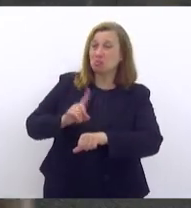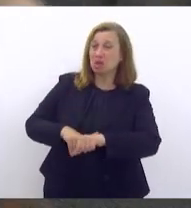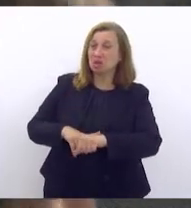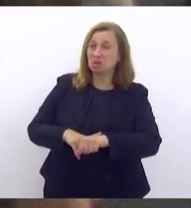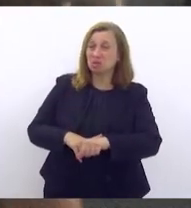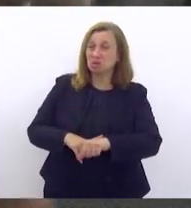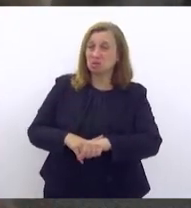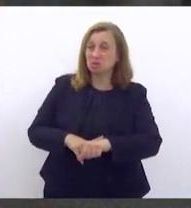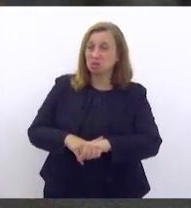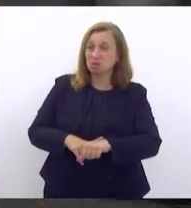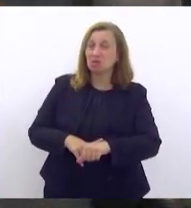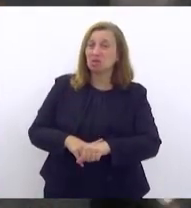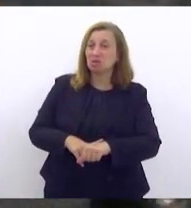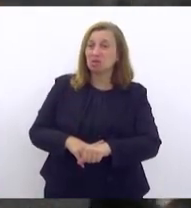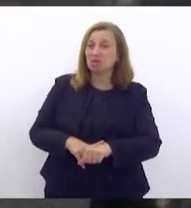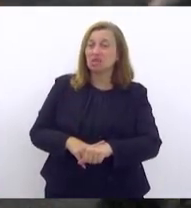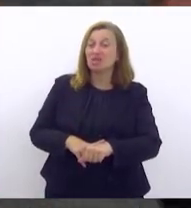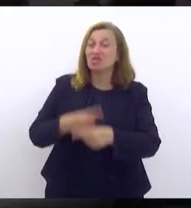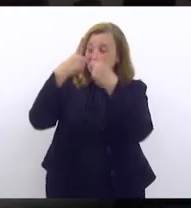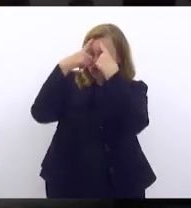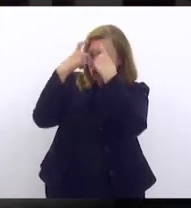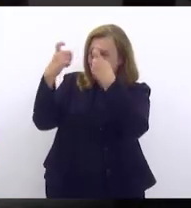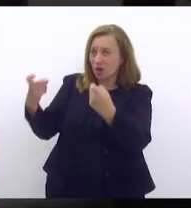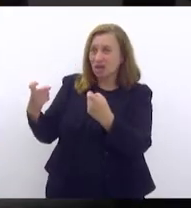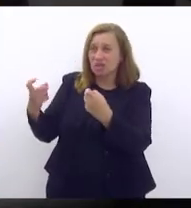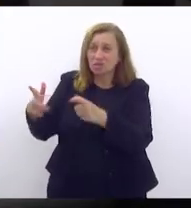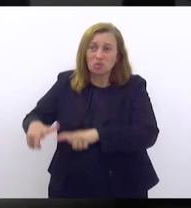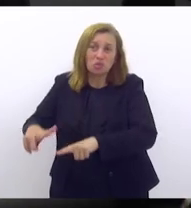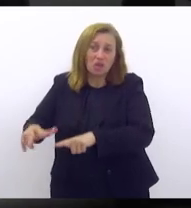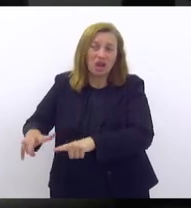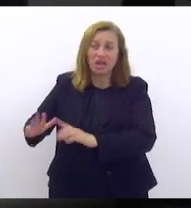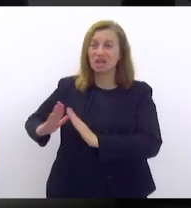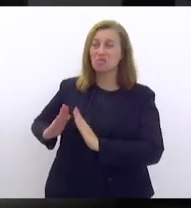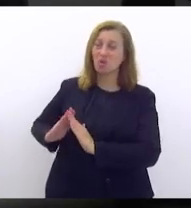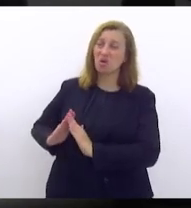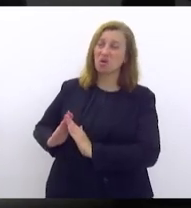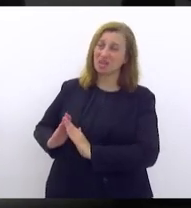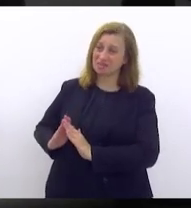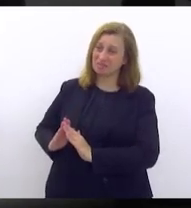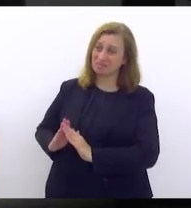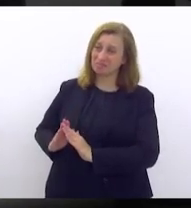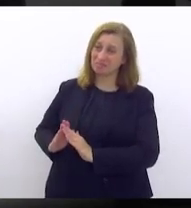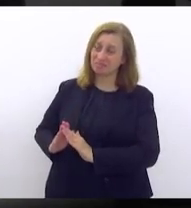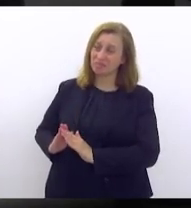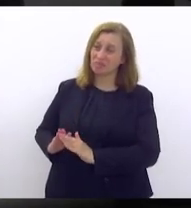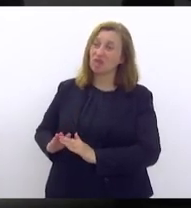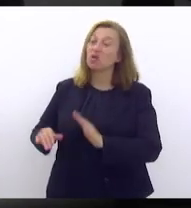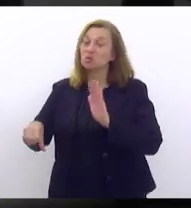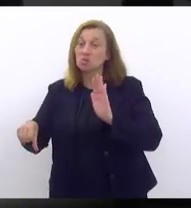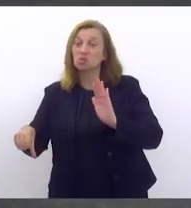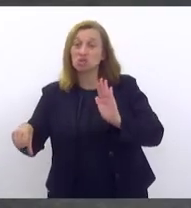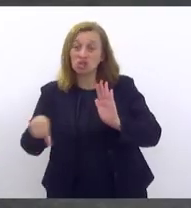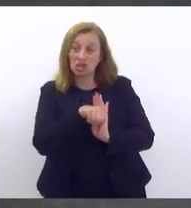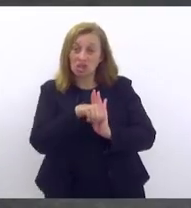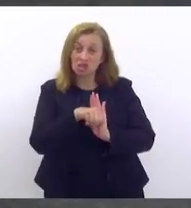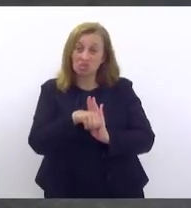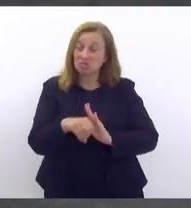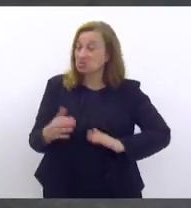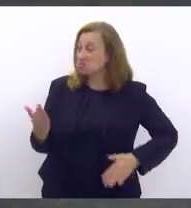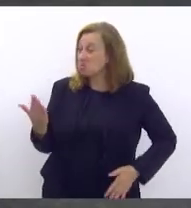com um altíssimo nível de violência que é causada por esses criminosos que